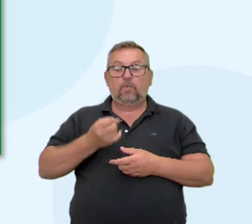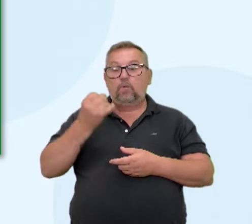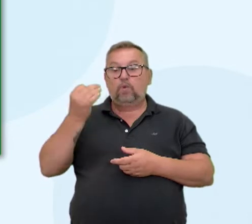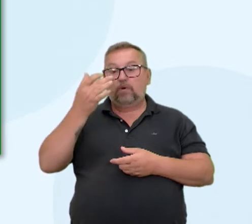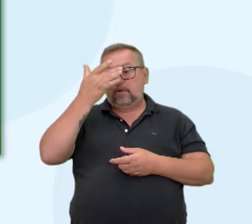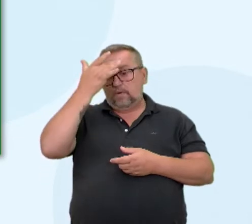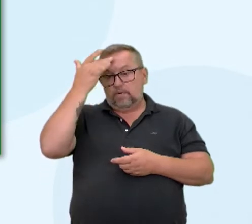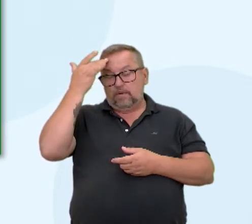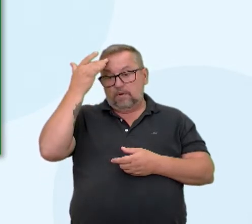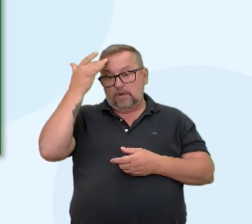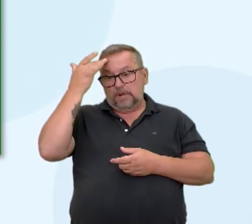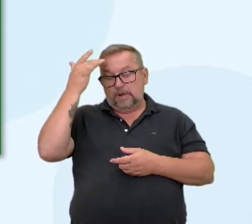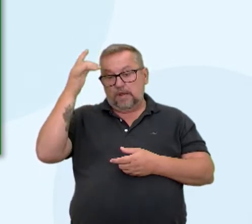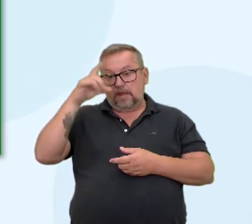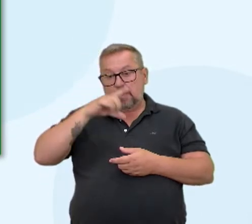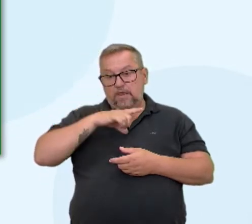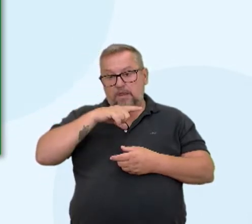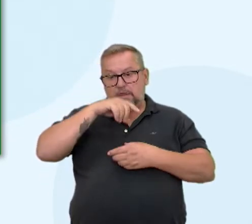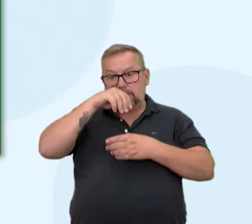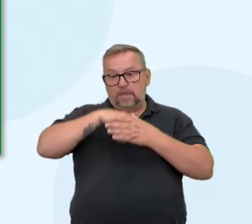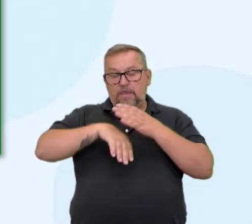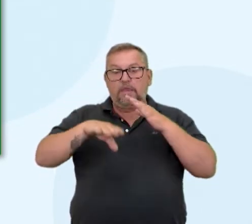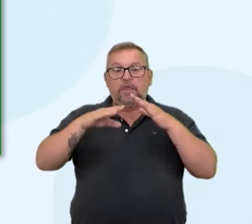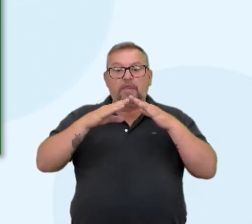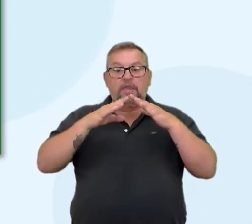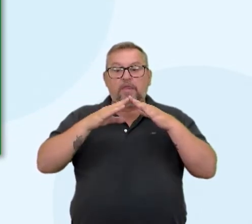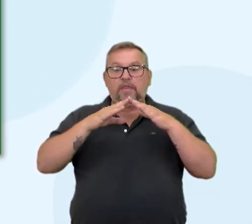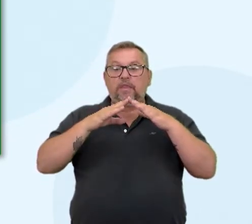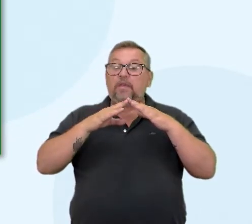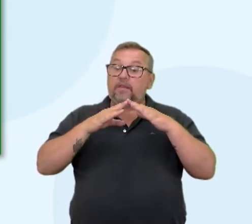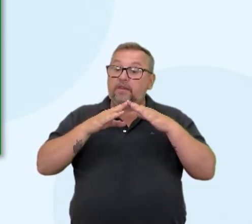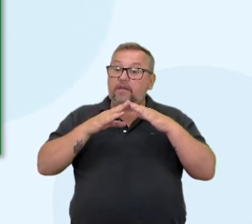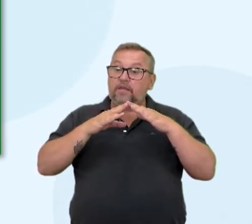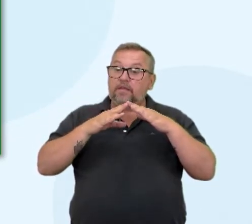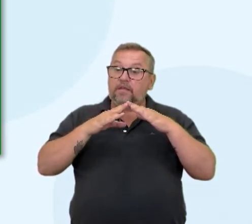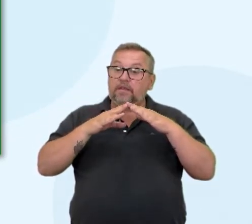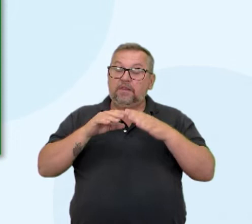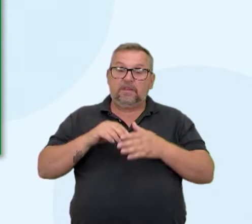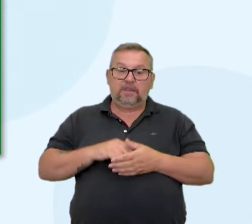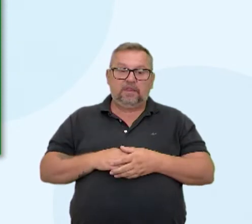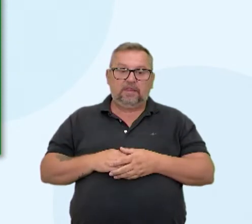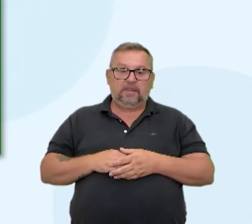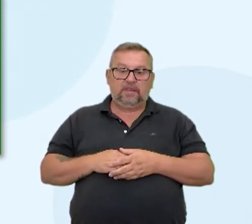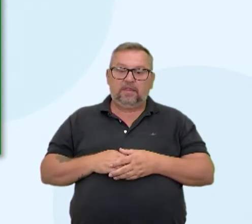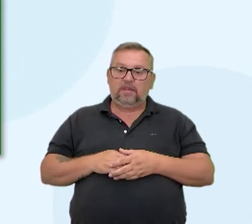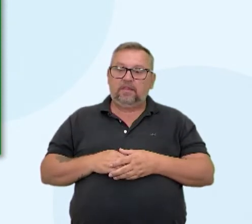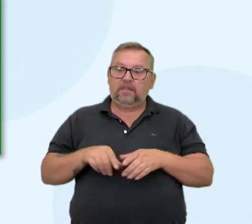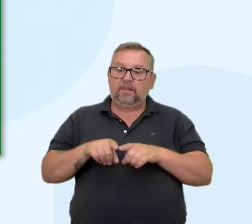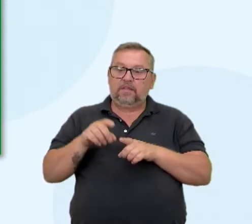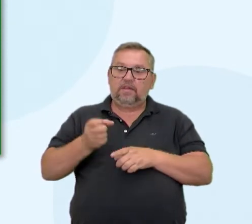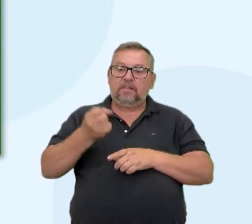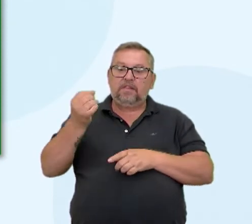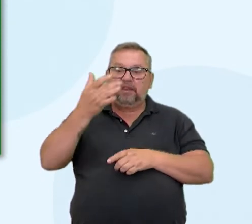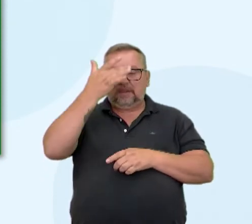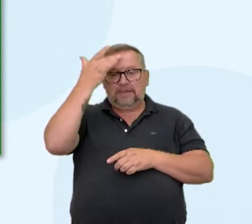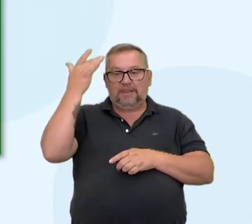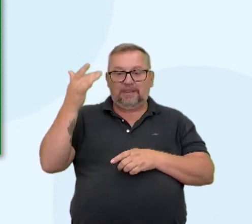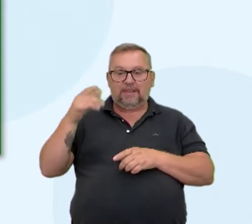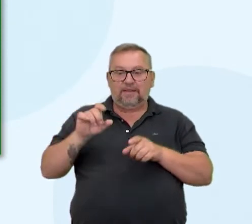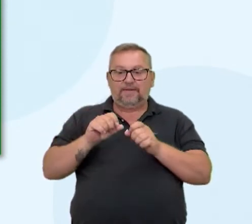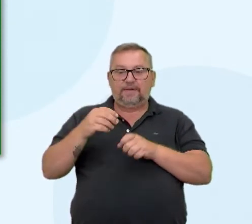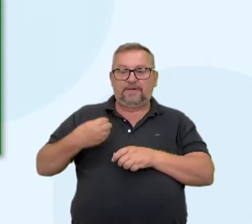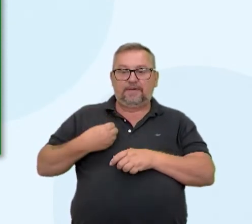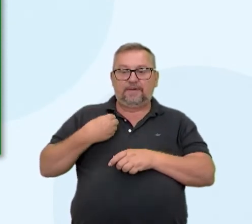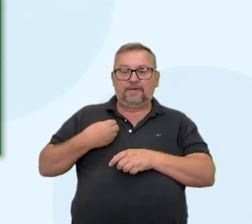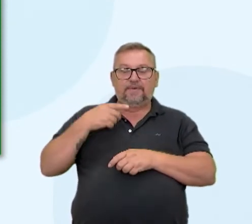pessoas, né, fazem parte da minha residência, tá? Ou seja, pessoas da residência, quantas pessoas vivem ali